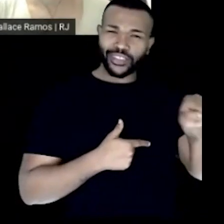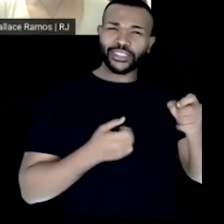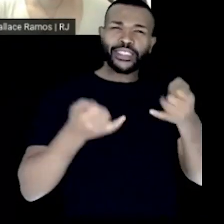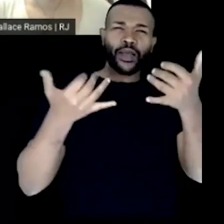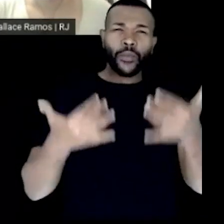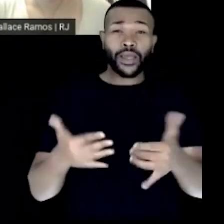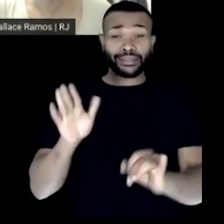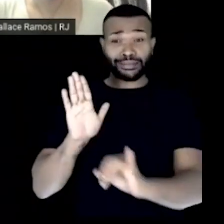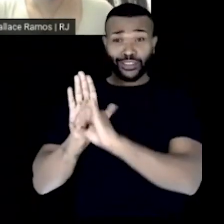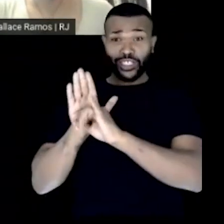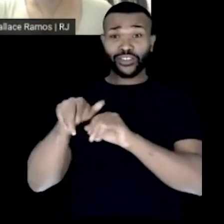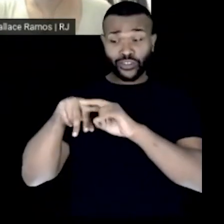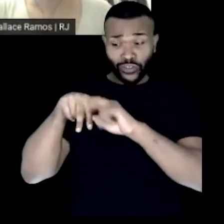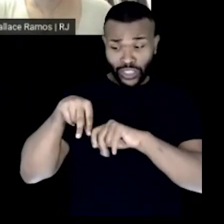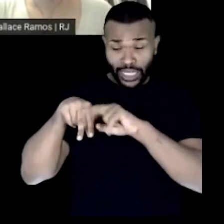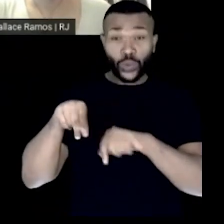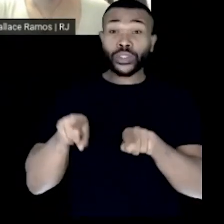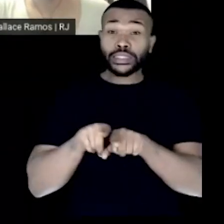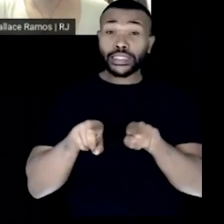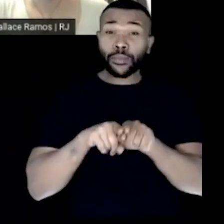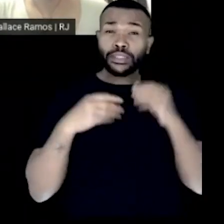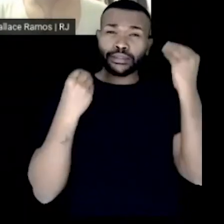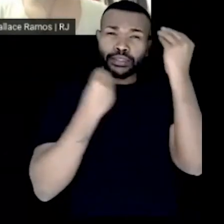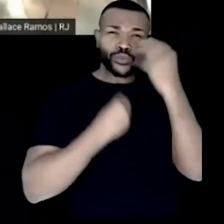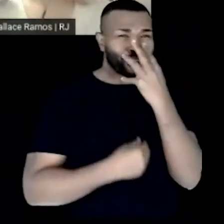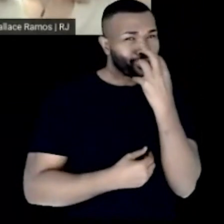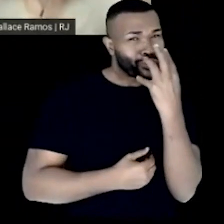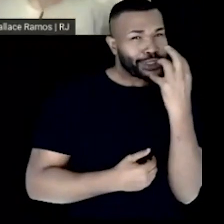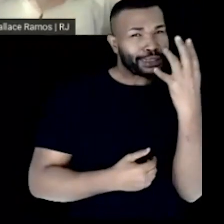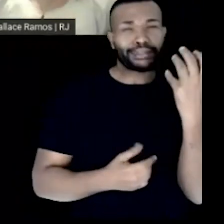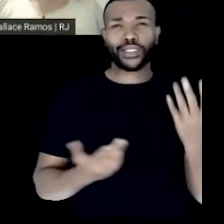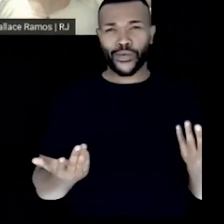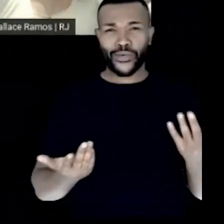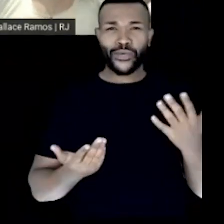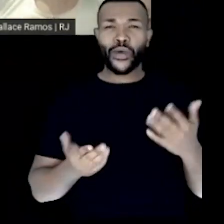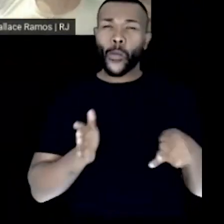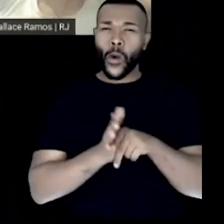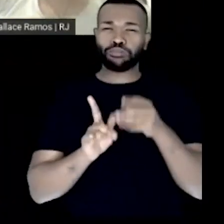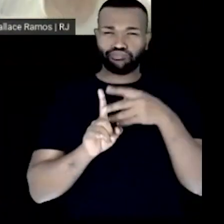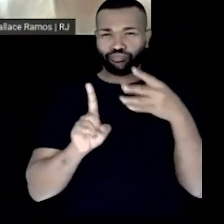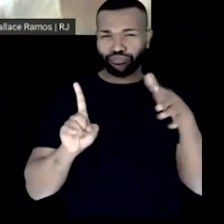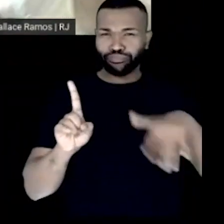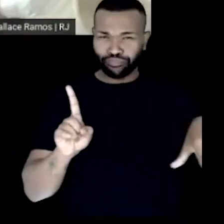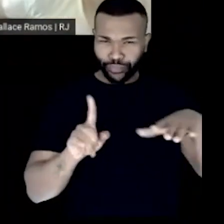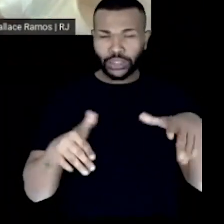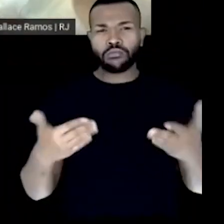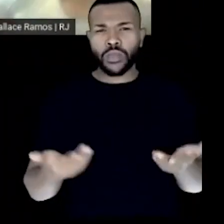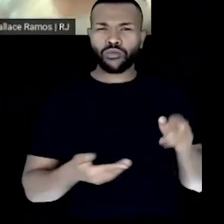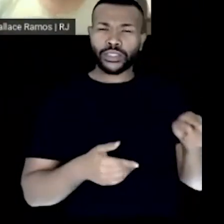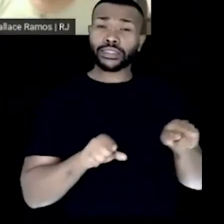abordam questões de identidade de gênero e orientação sexual, questões que são bem afeitas às pessoas